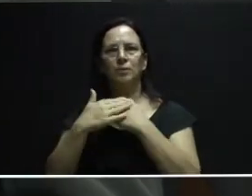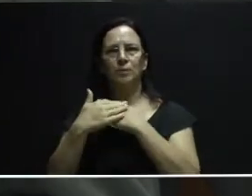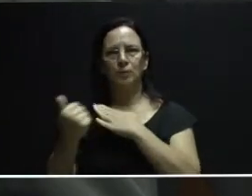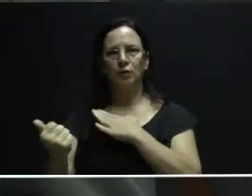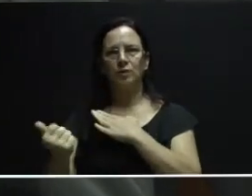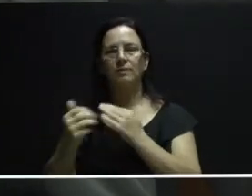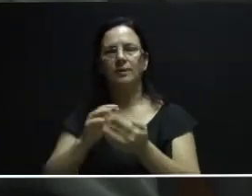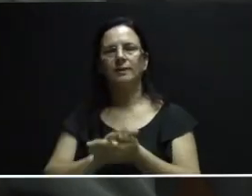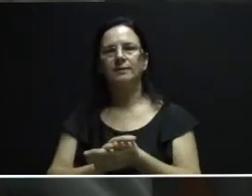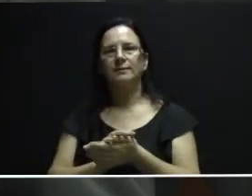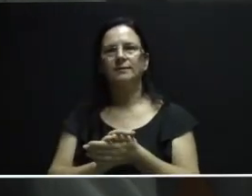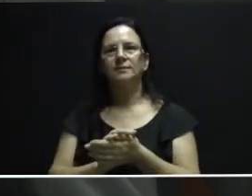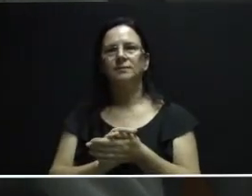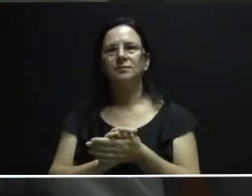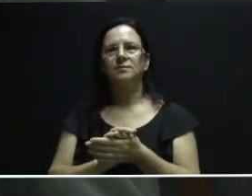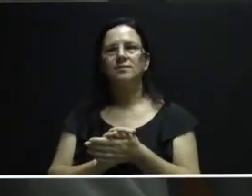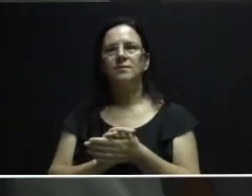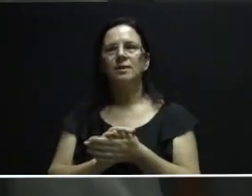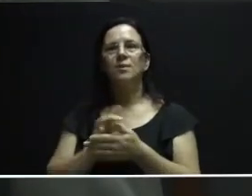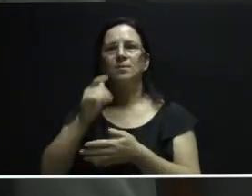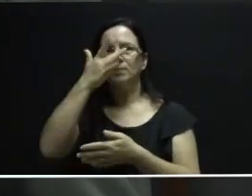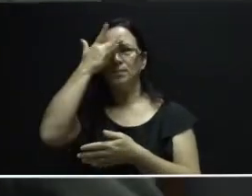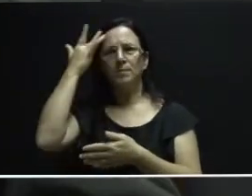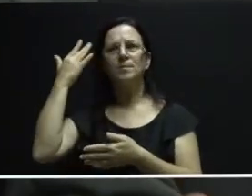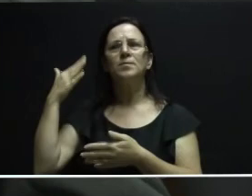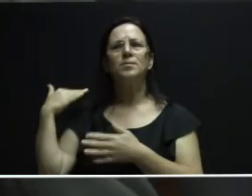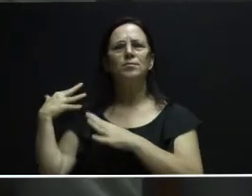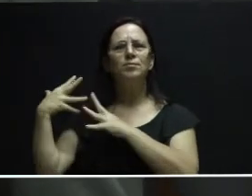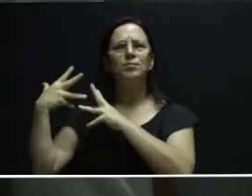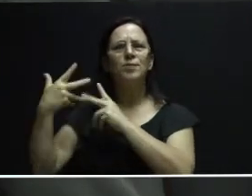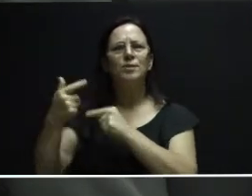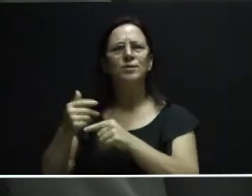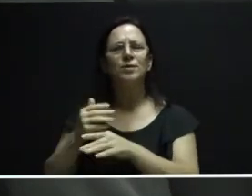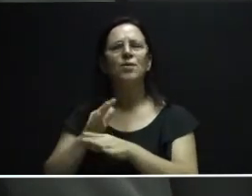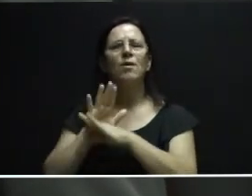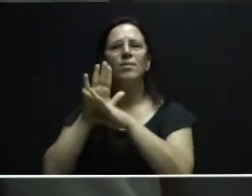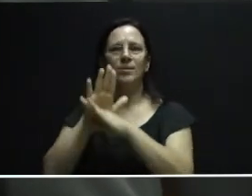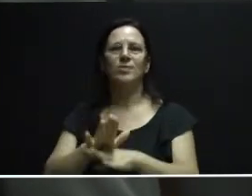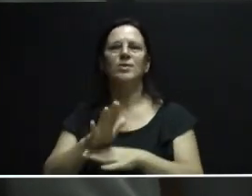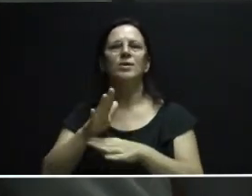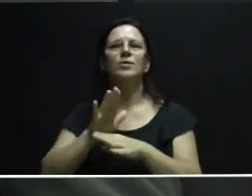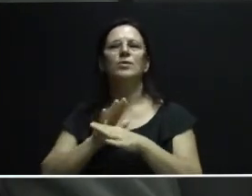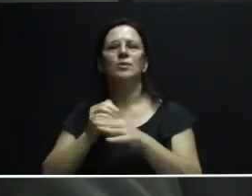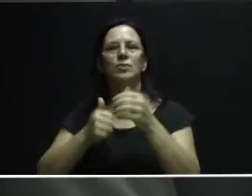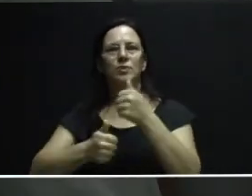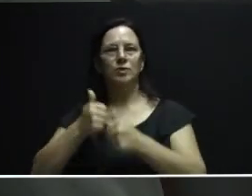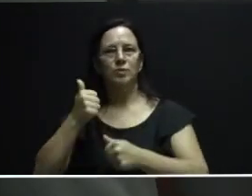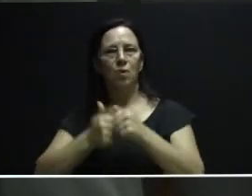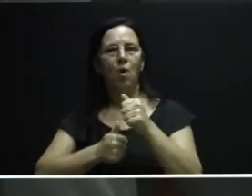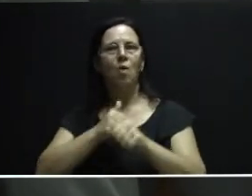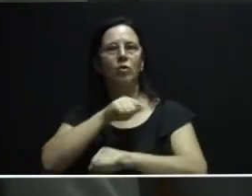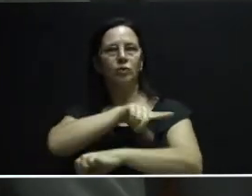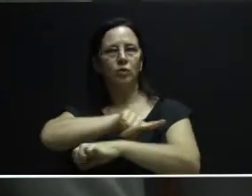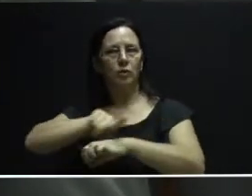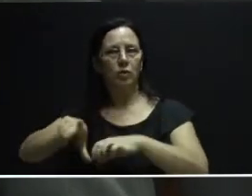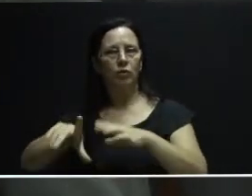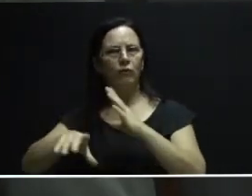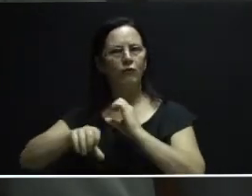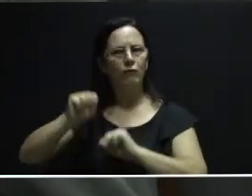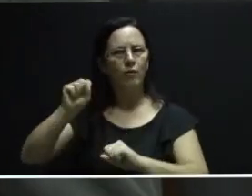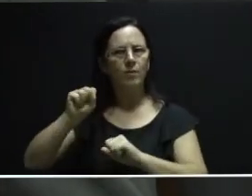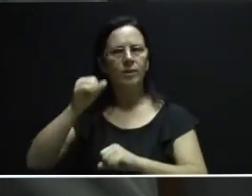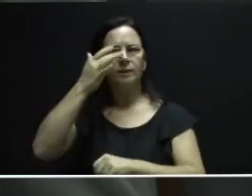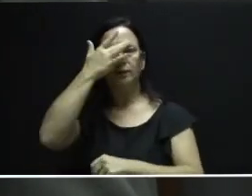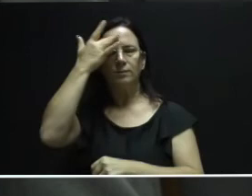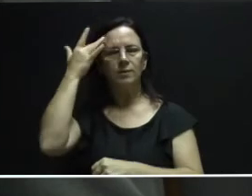que são pessoas que marcaram a história de nossa cidade, que estão contribuindo com o esporte, contribuindo com a educação e na formação de caráter.